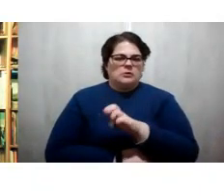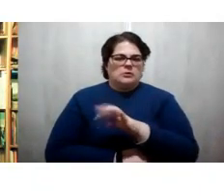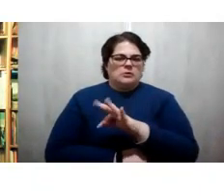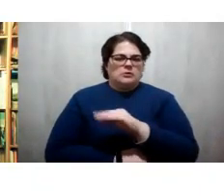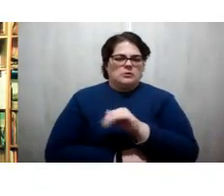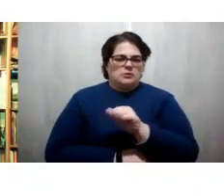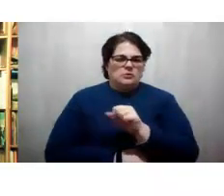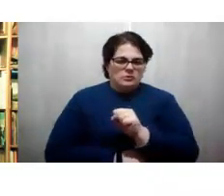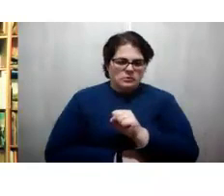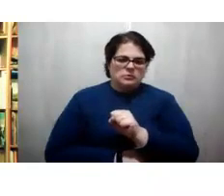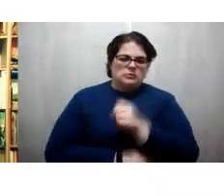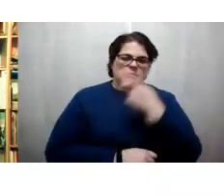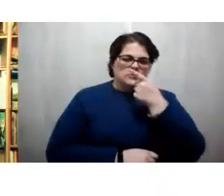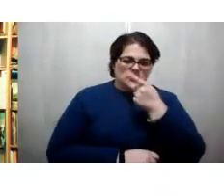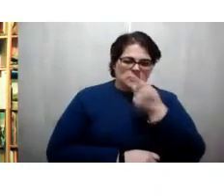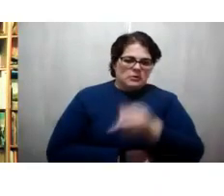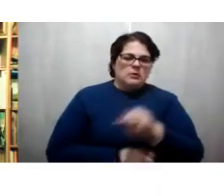pedir